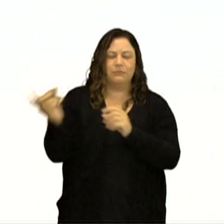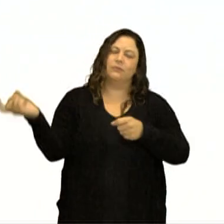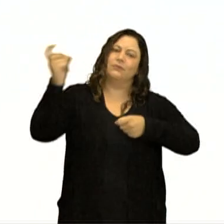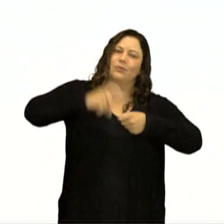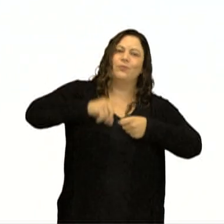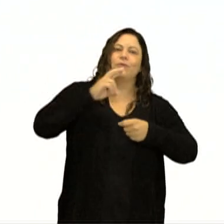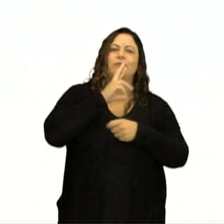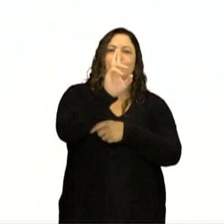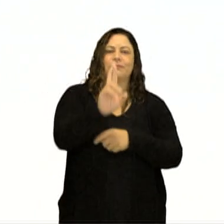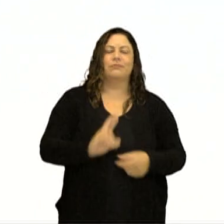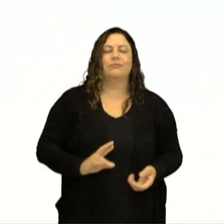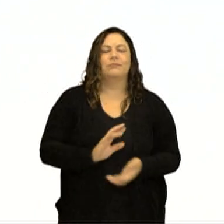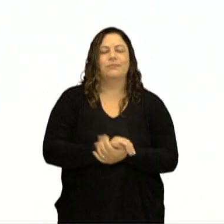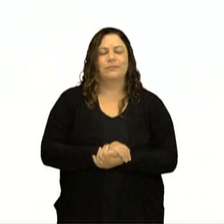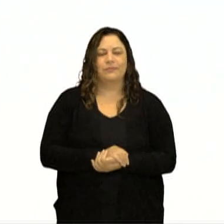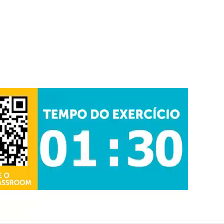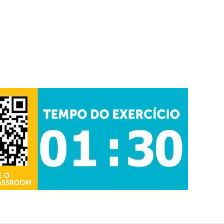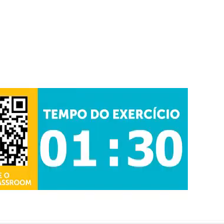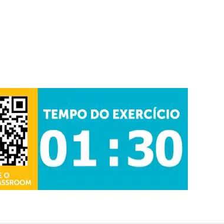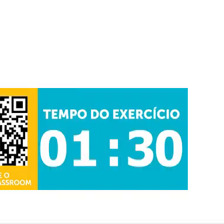qual é a resposta correta.